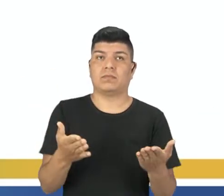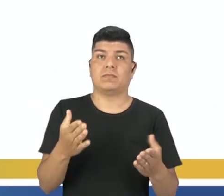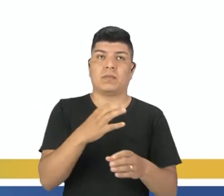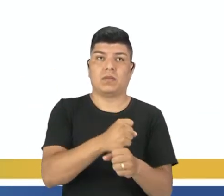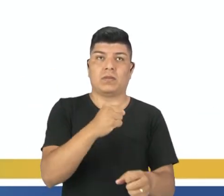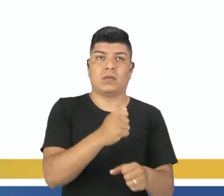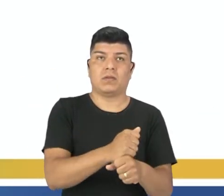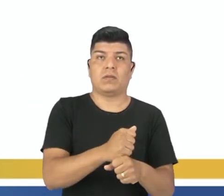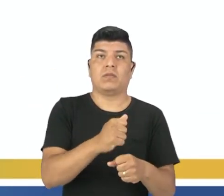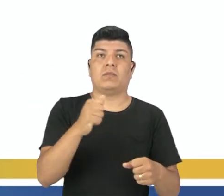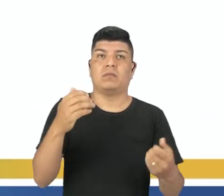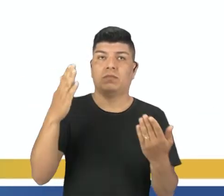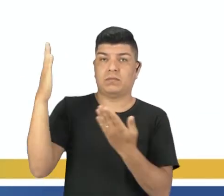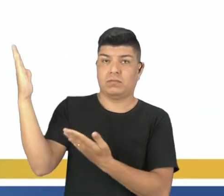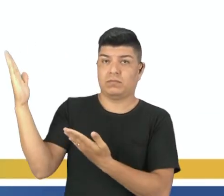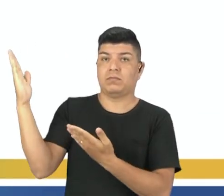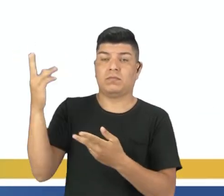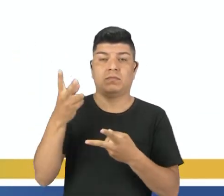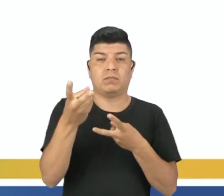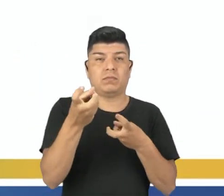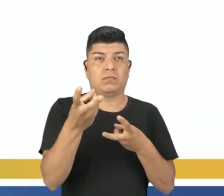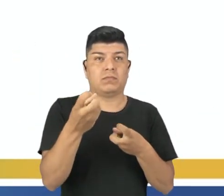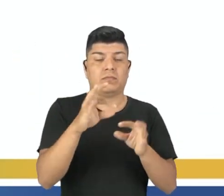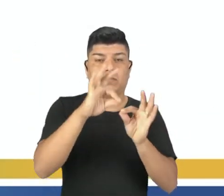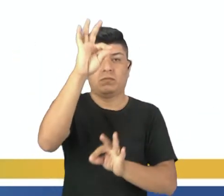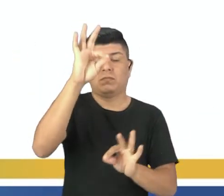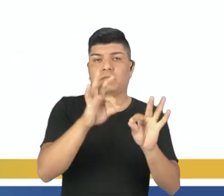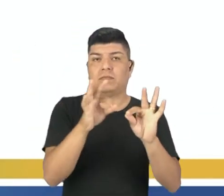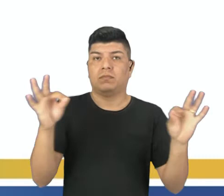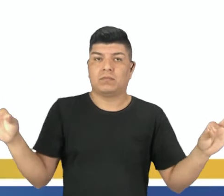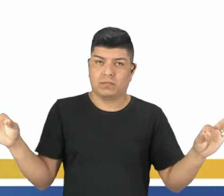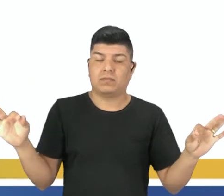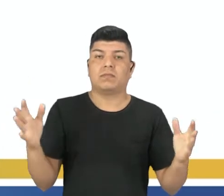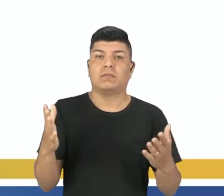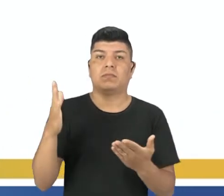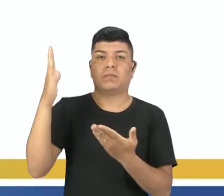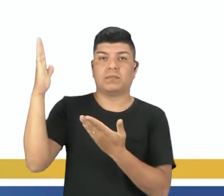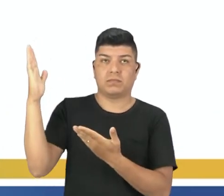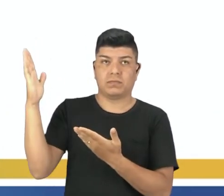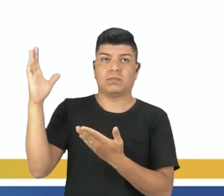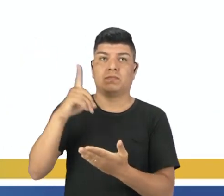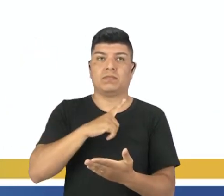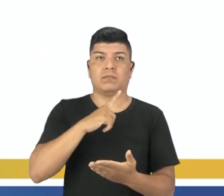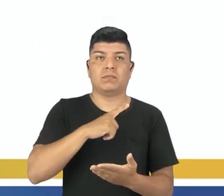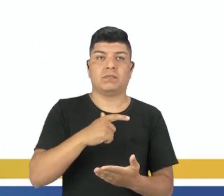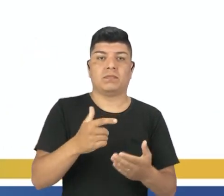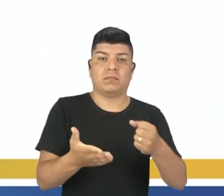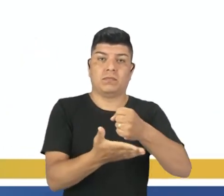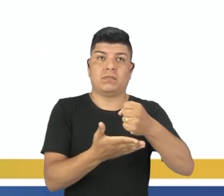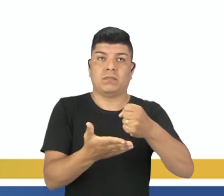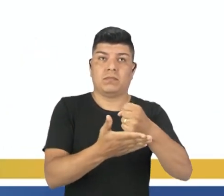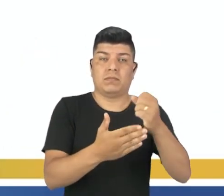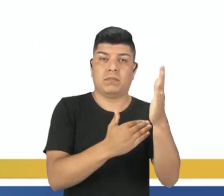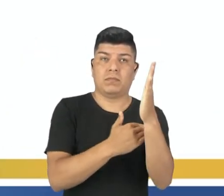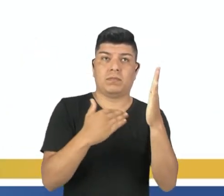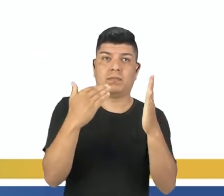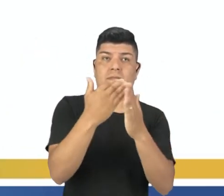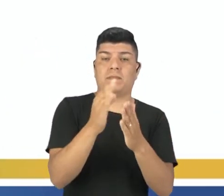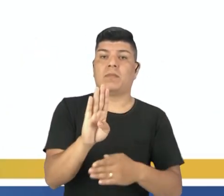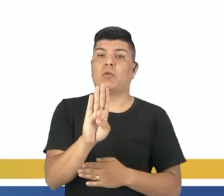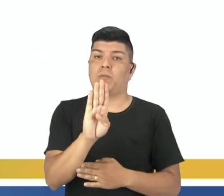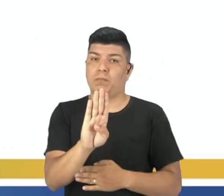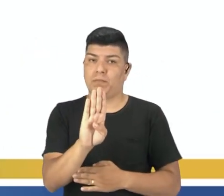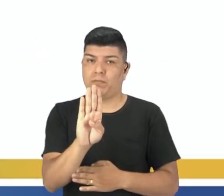calcule a área do trapézio a seguir observando suas medidas Então esse trapézio aí ele tem uma base maior que a gente chama de